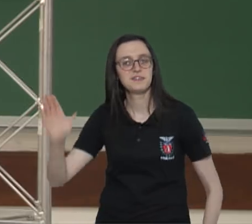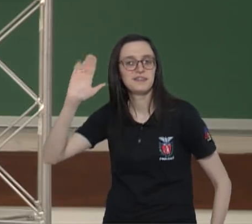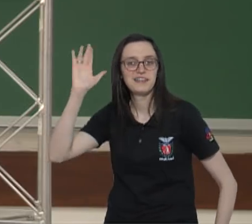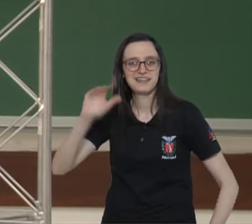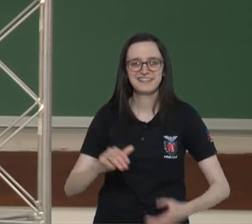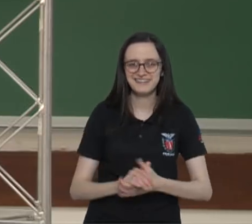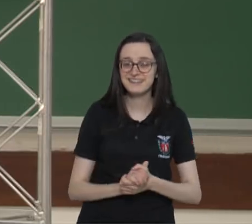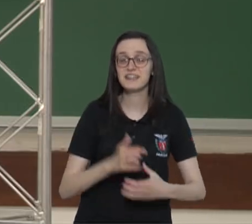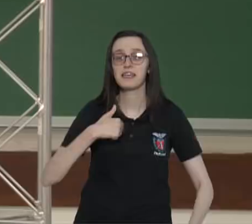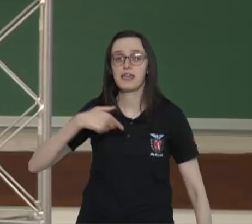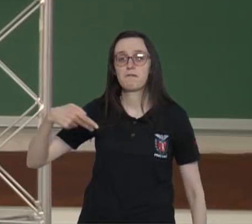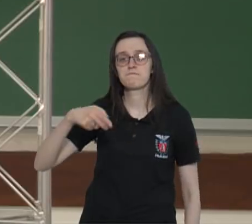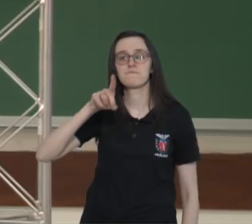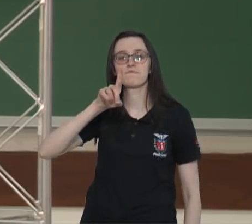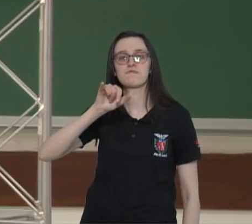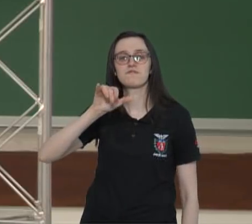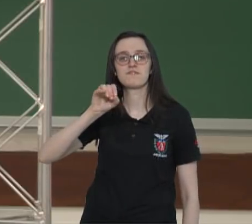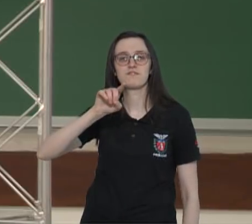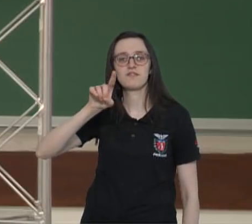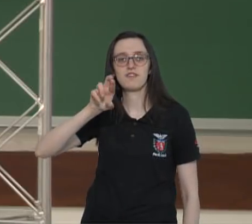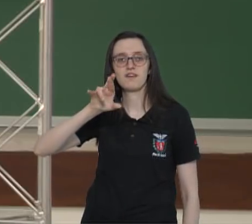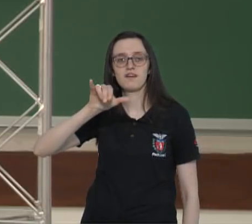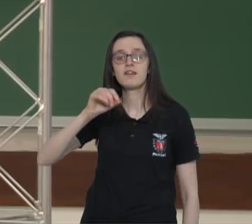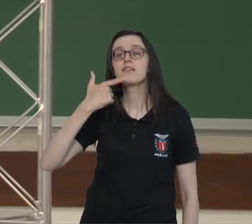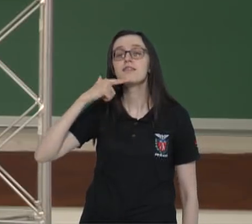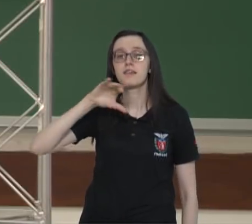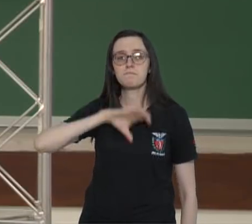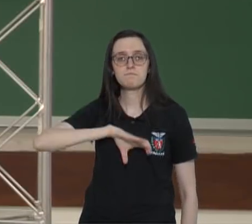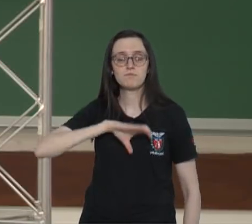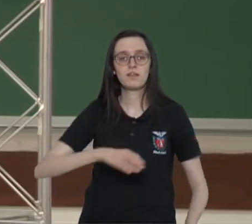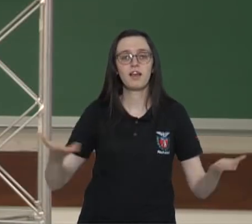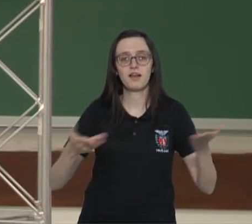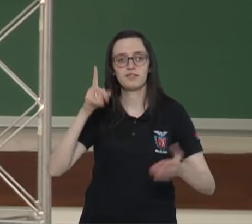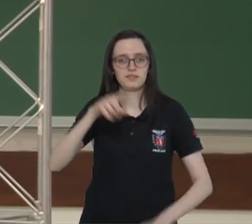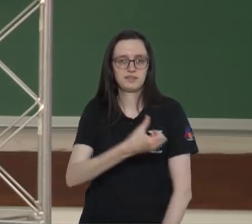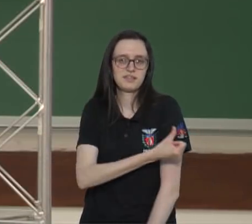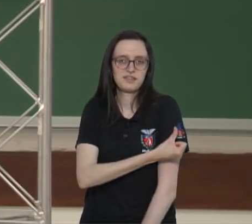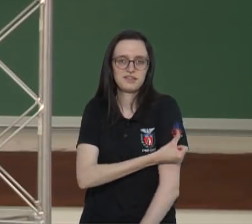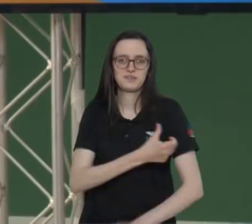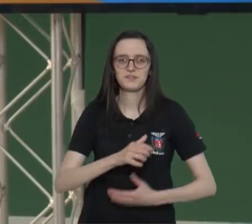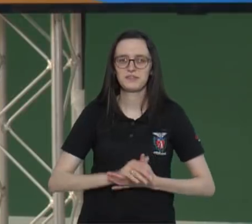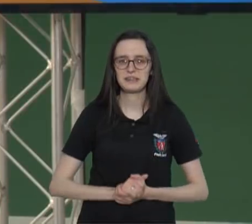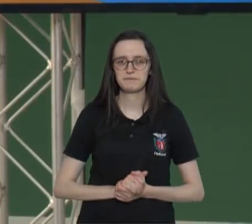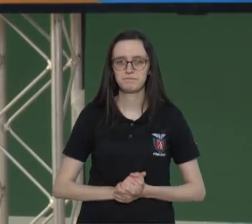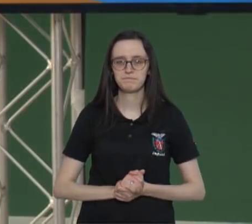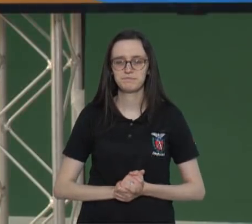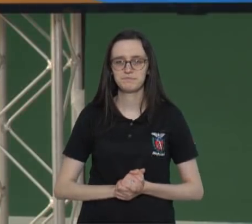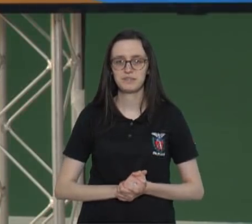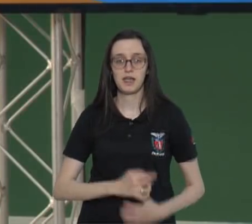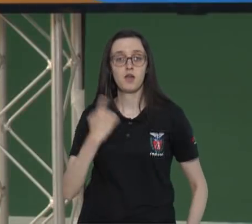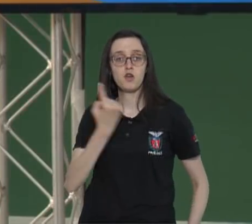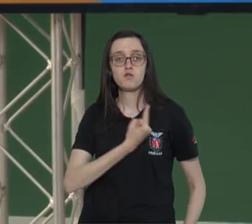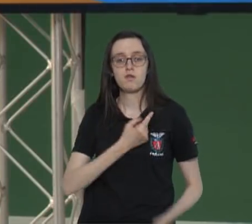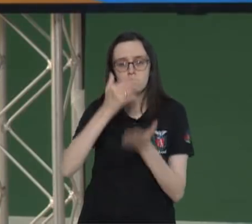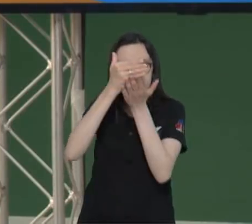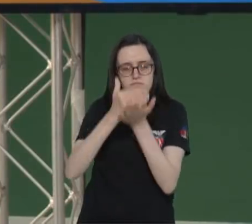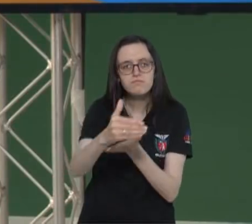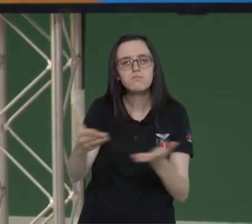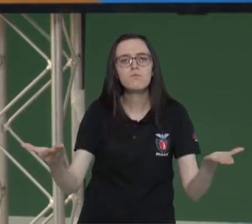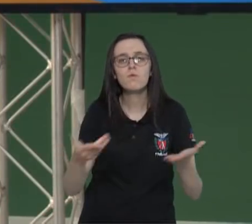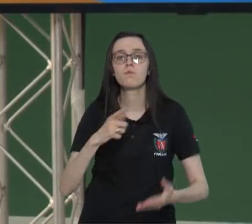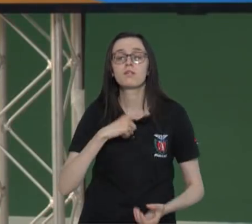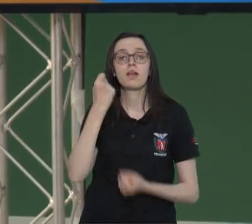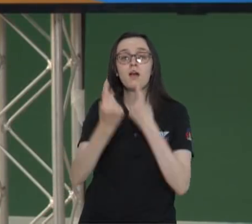Olá, eu sou o professor Diório, Língua Portuguesa, e aqui o 6º ano. Nós, a partir de hoje, teremos